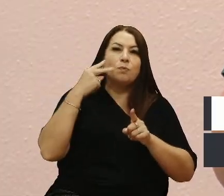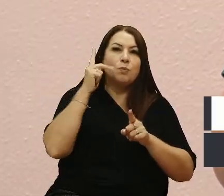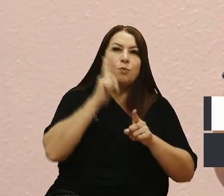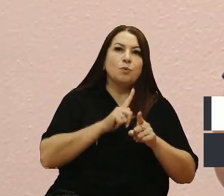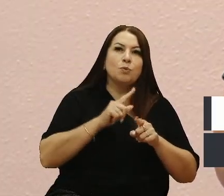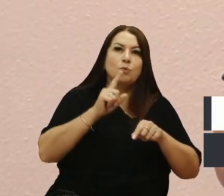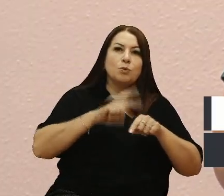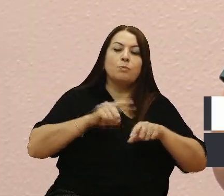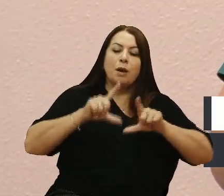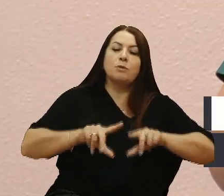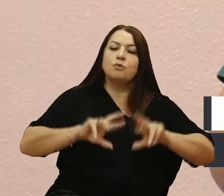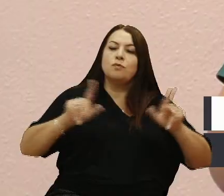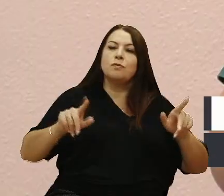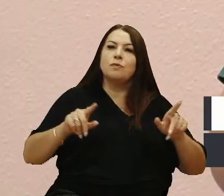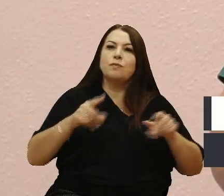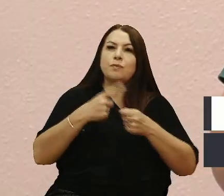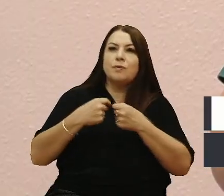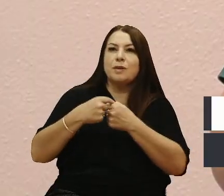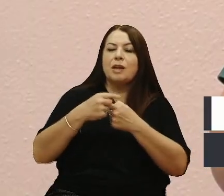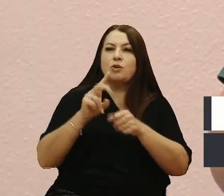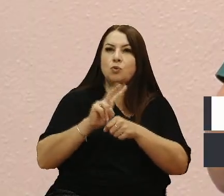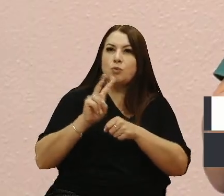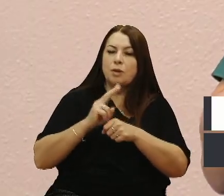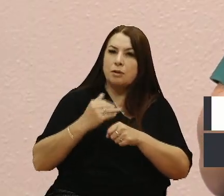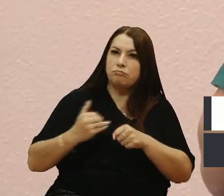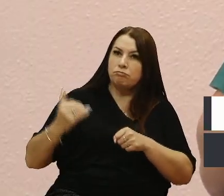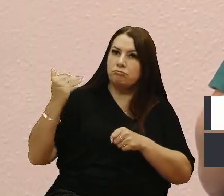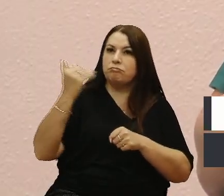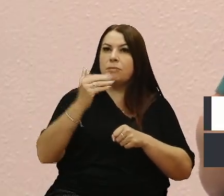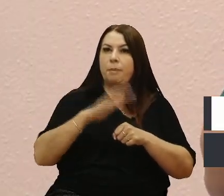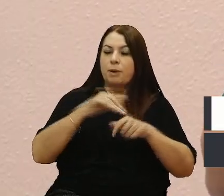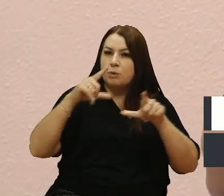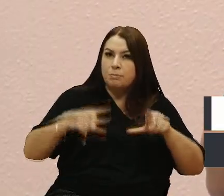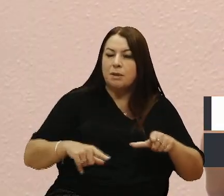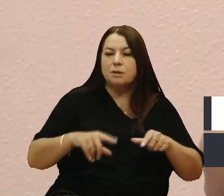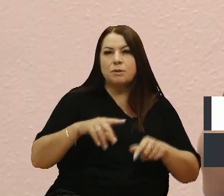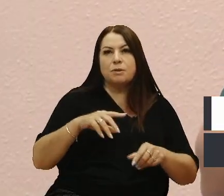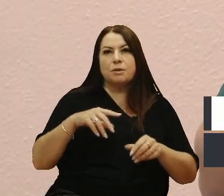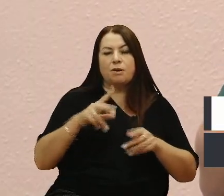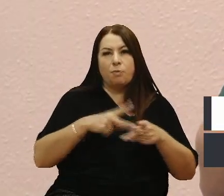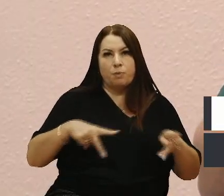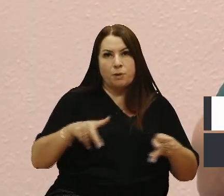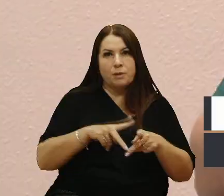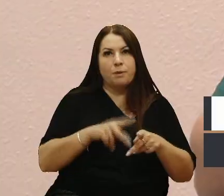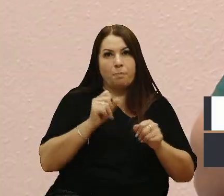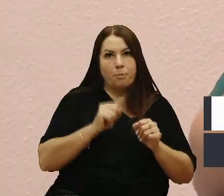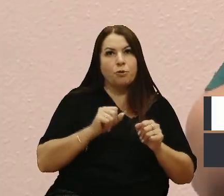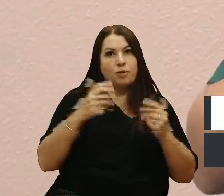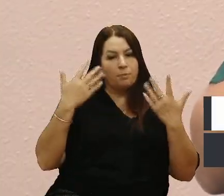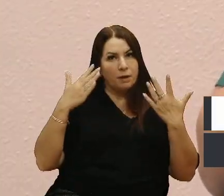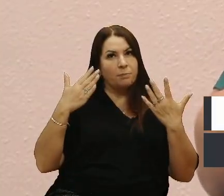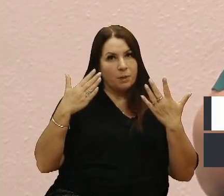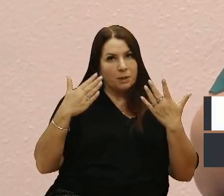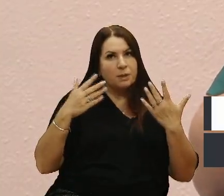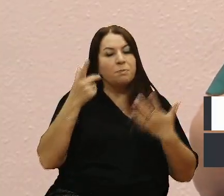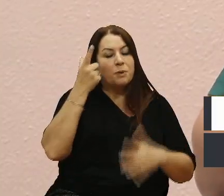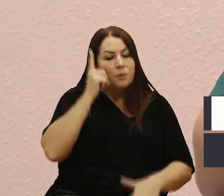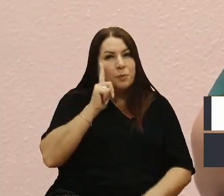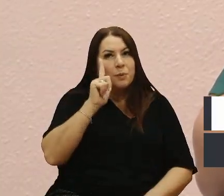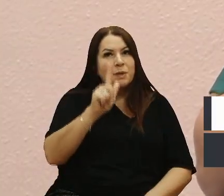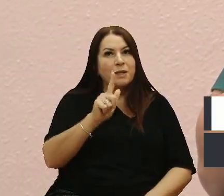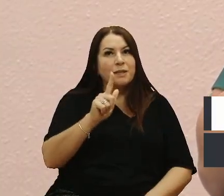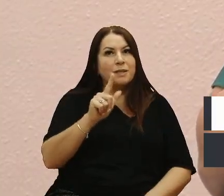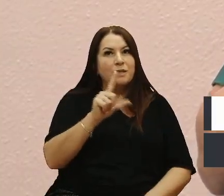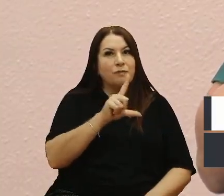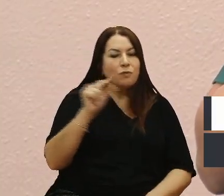espaço diferente na cidade, cuidado, e, acima de tudo, é mais um espaço que a população caxiense pode ir. Parabéns pela conquista, estou fugindo